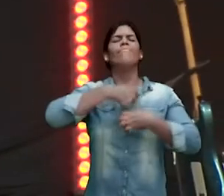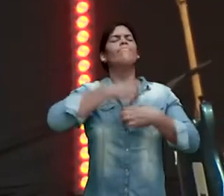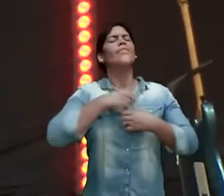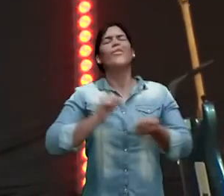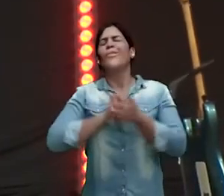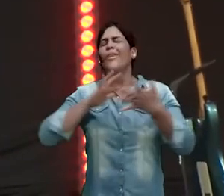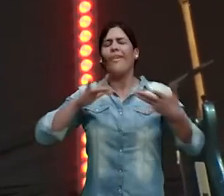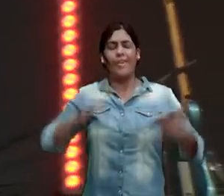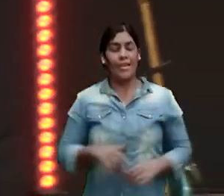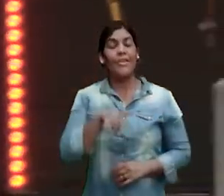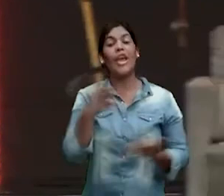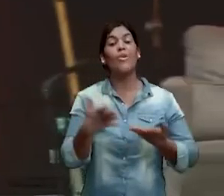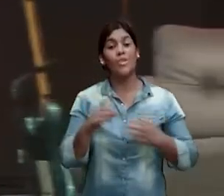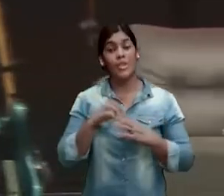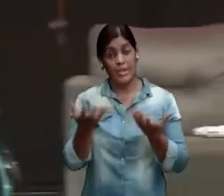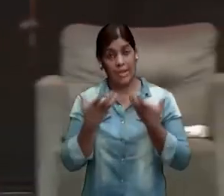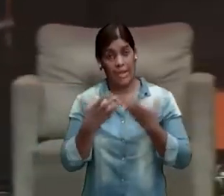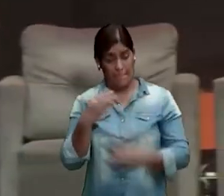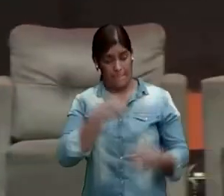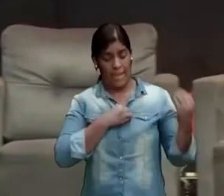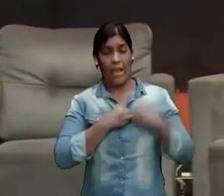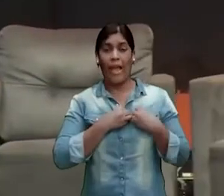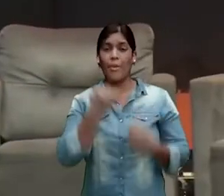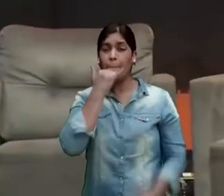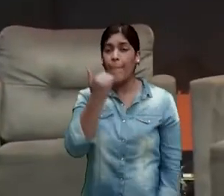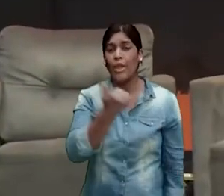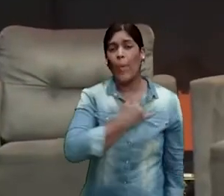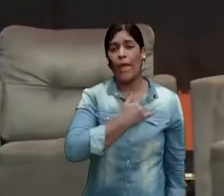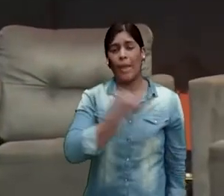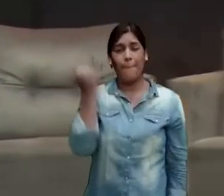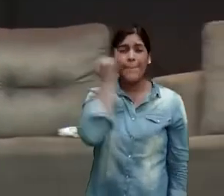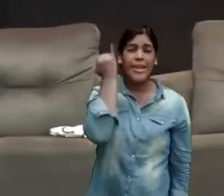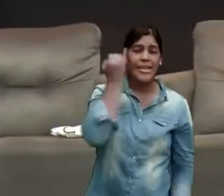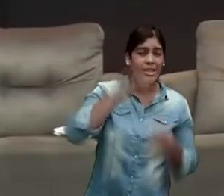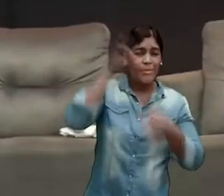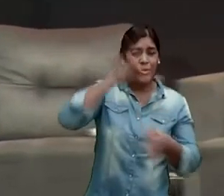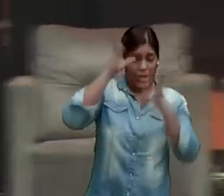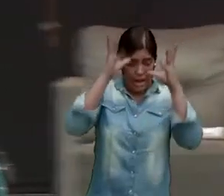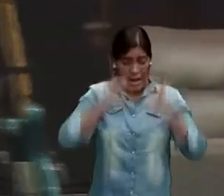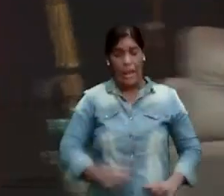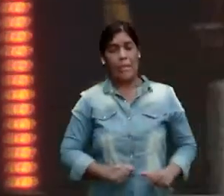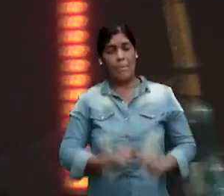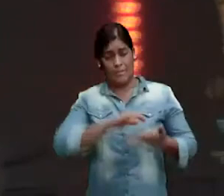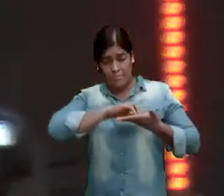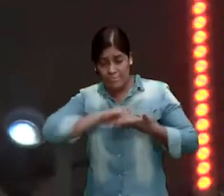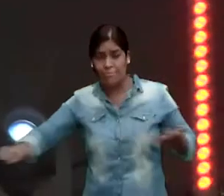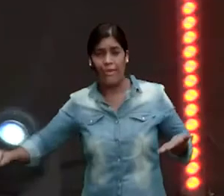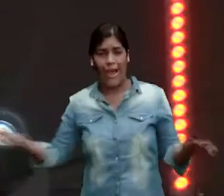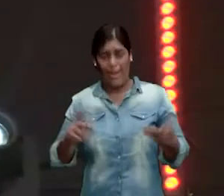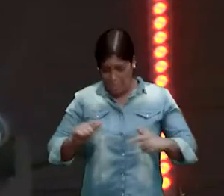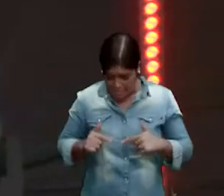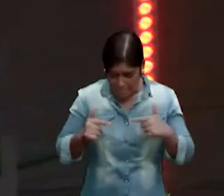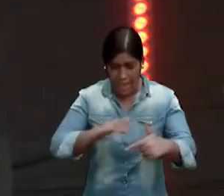em hoje que deus seus pecados perdoados e a sua preguiça espiritual lavada para que você agora seja de